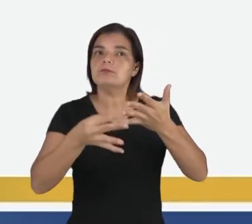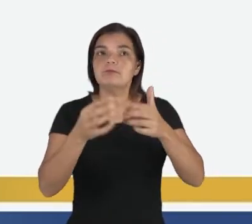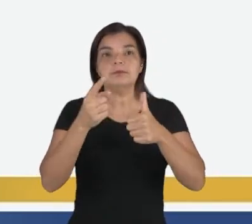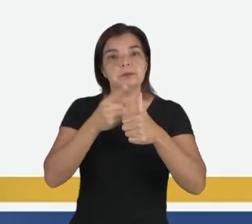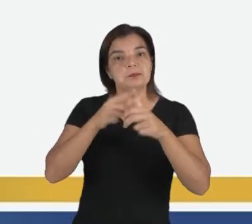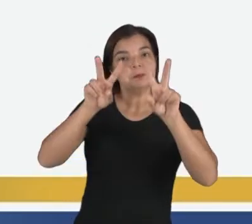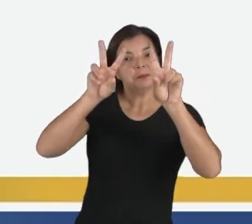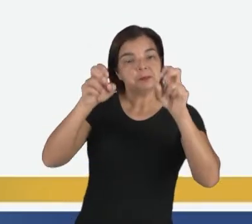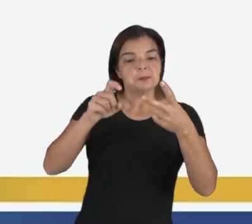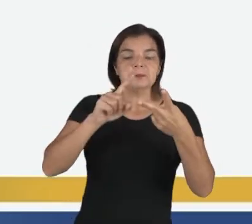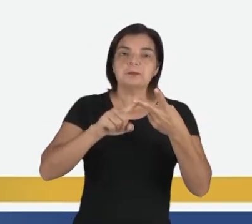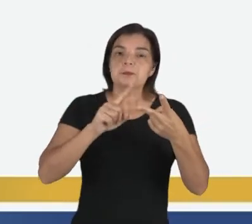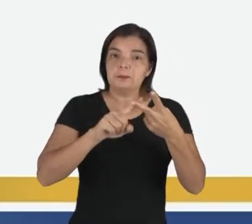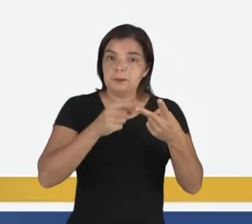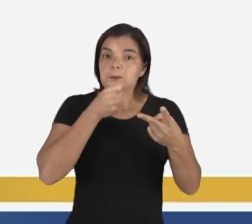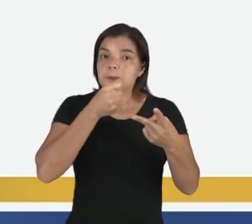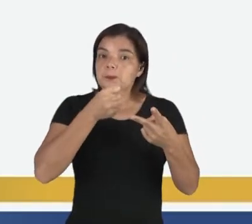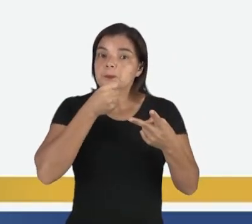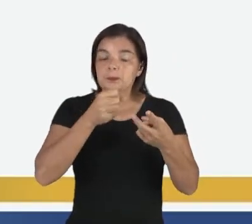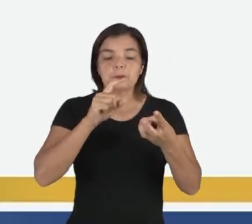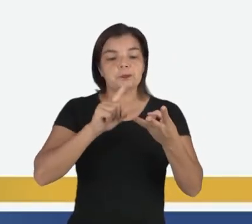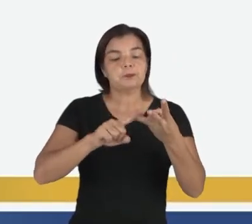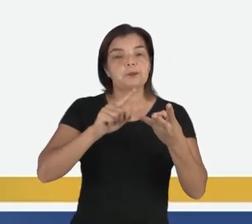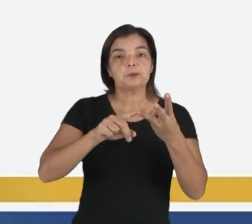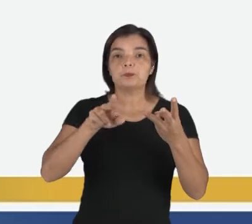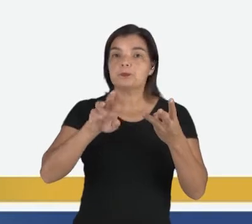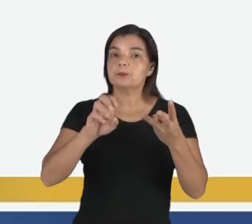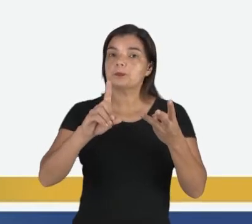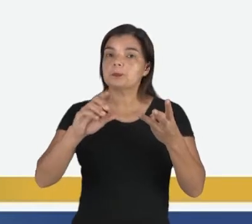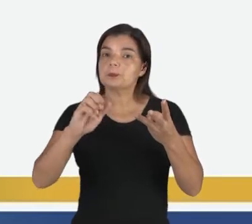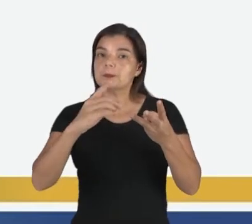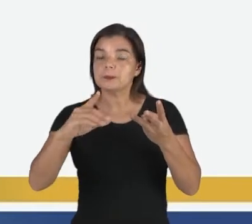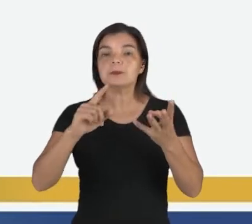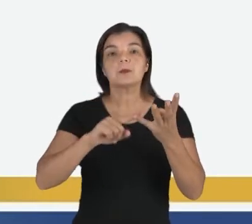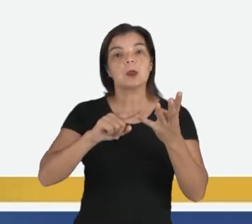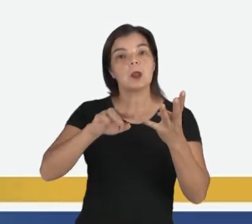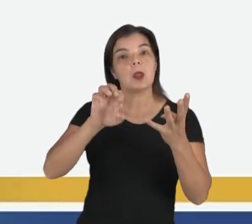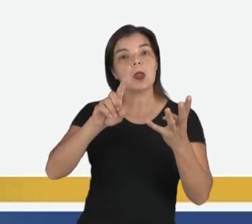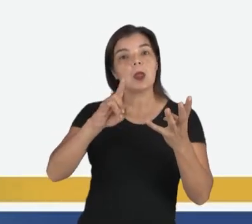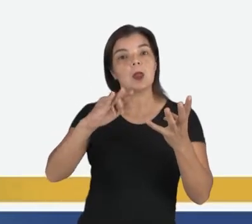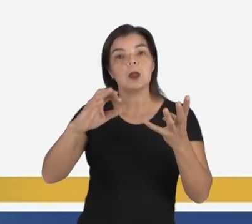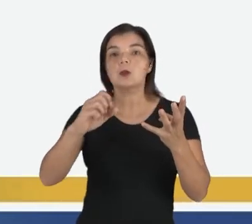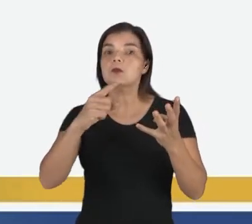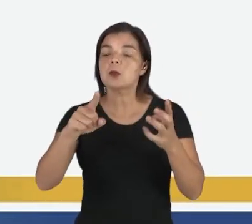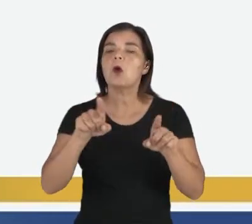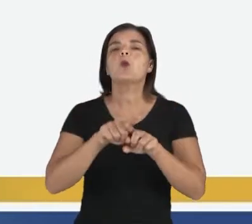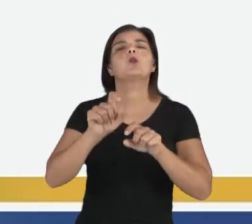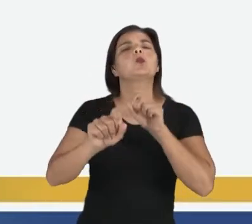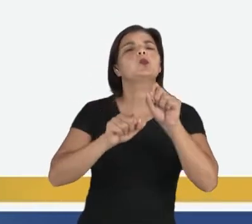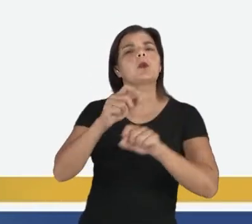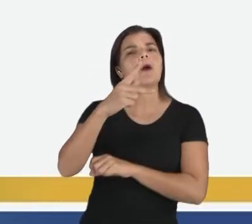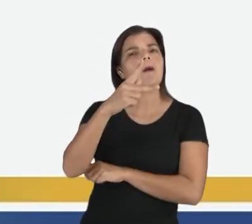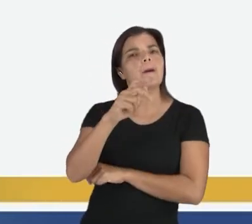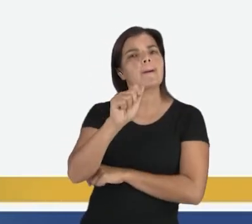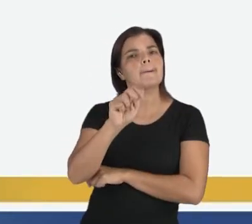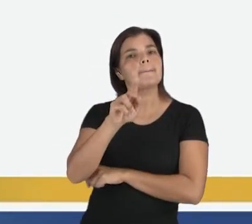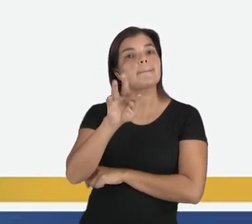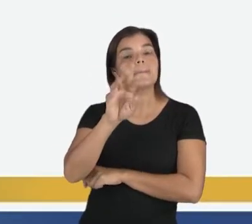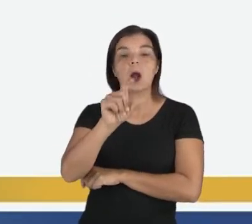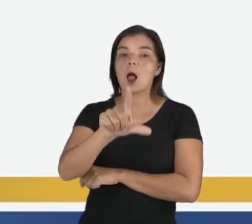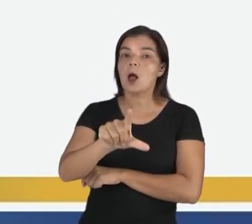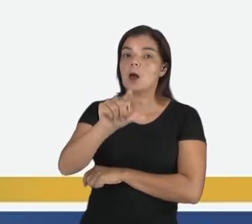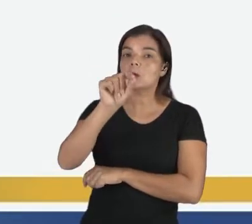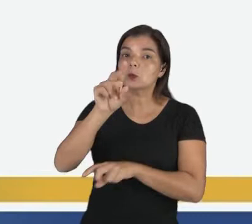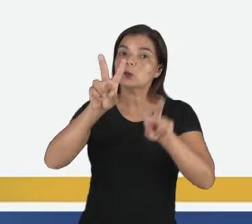pela pauta, apuração dos fatos, redação e edição. O que é a pauta? A pauta é primeiro a escolha